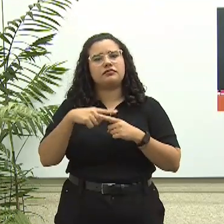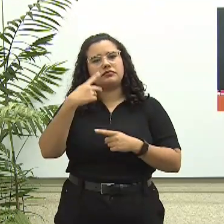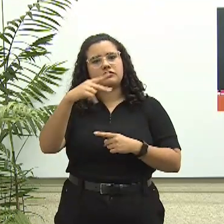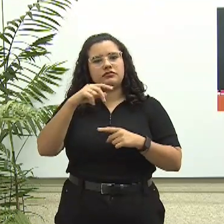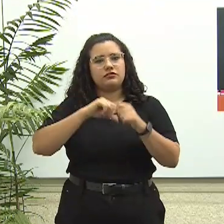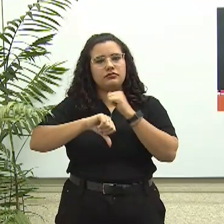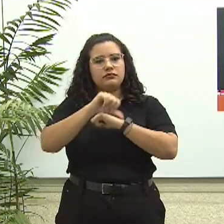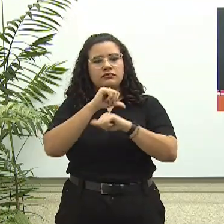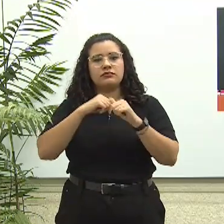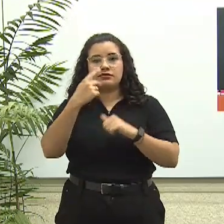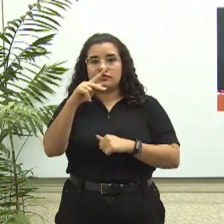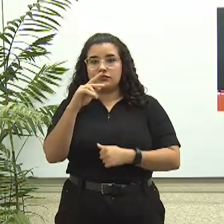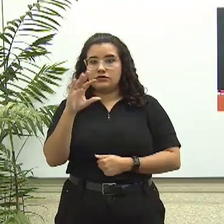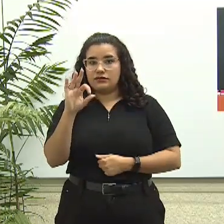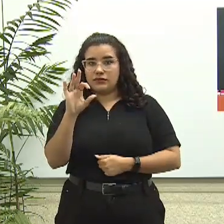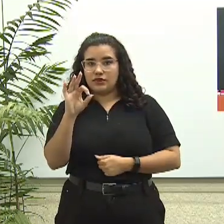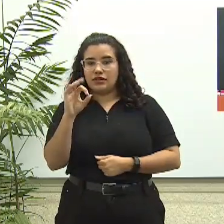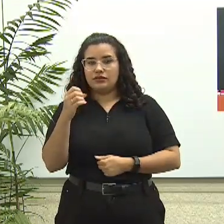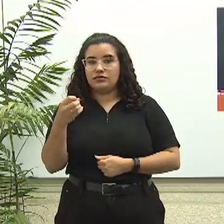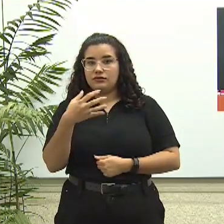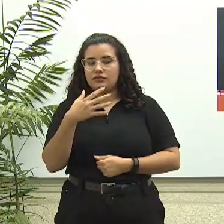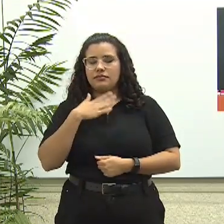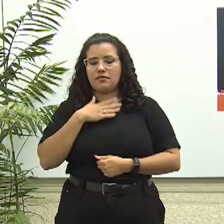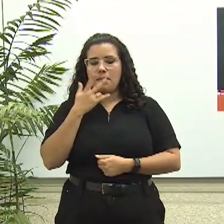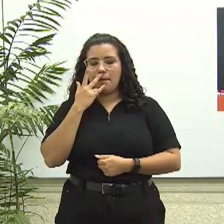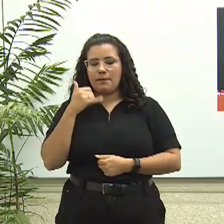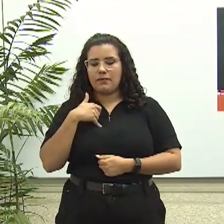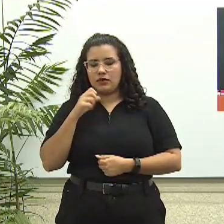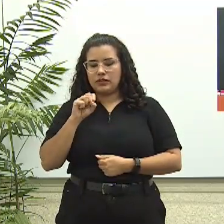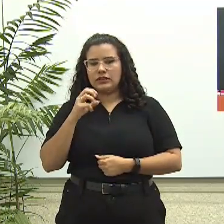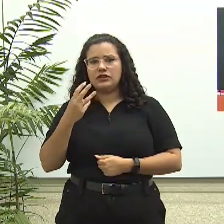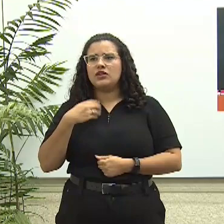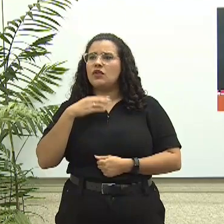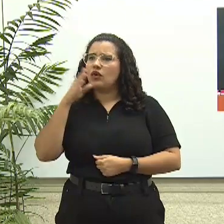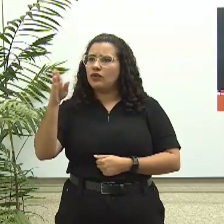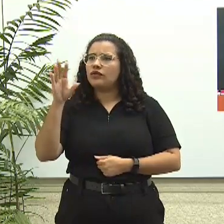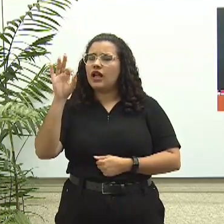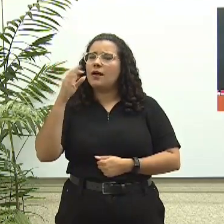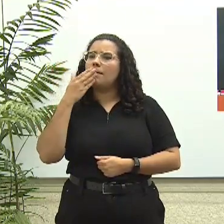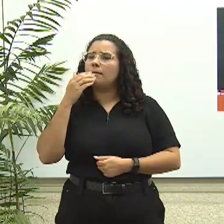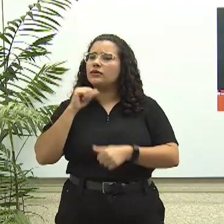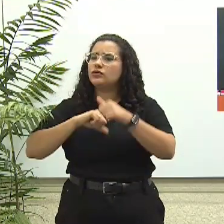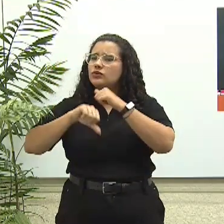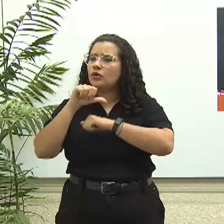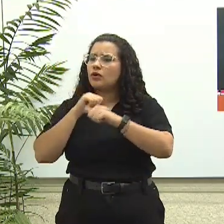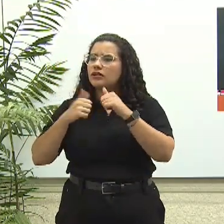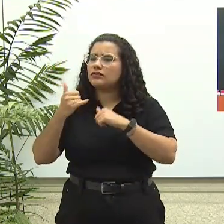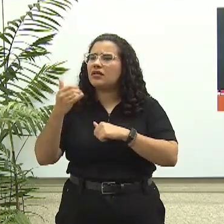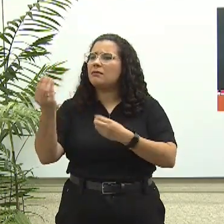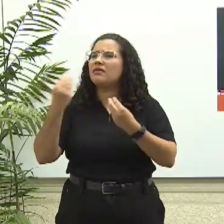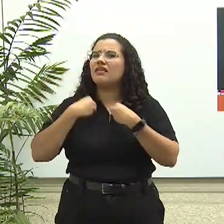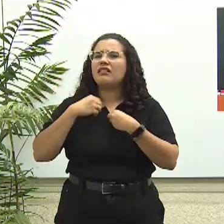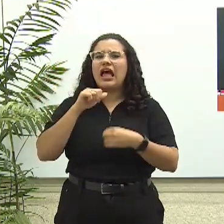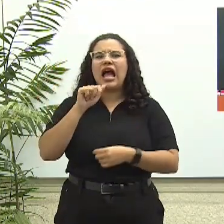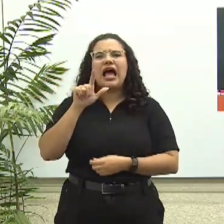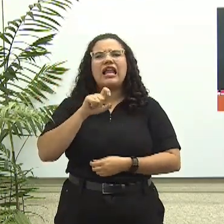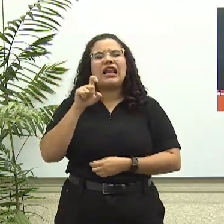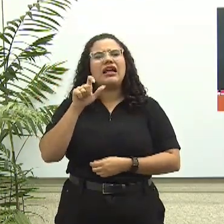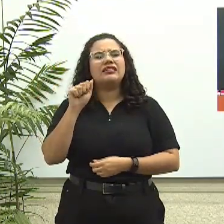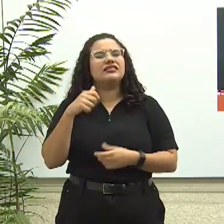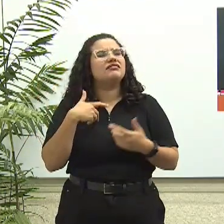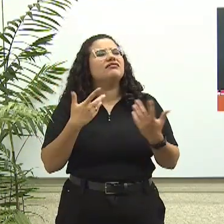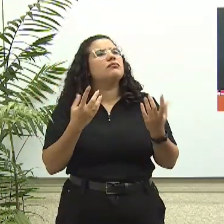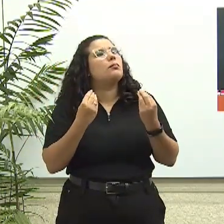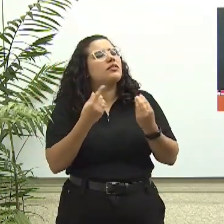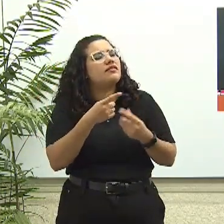conta da Claro ontem meu pai 83 anos falou não fui na Claro mudar meu celular me deram uma lexa falei pai mas vai fazer